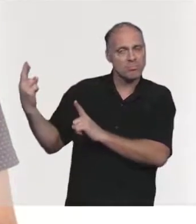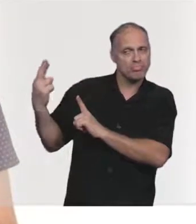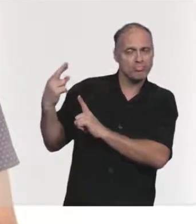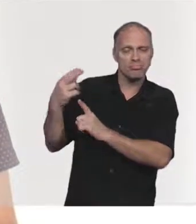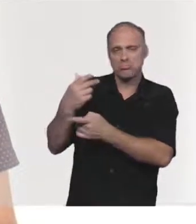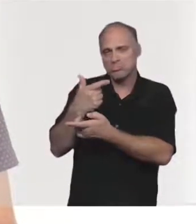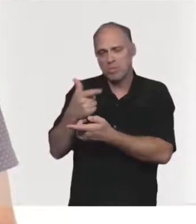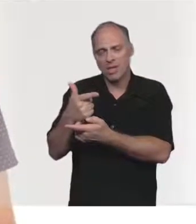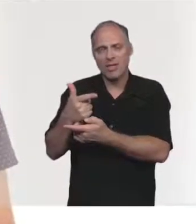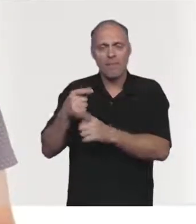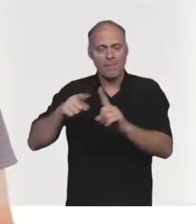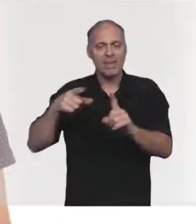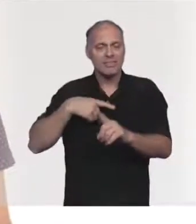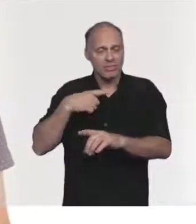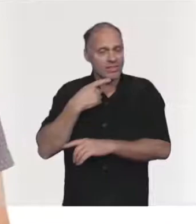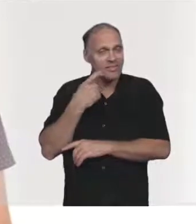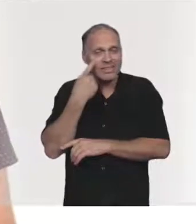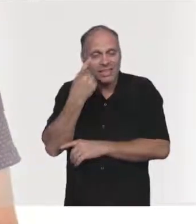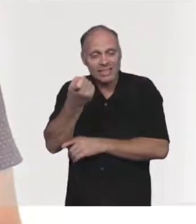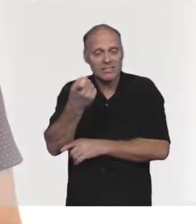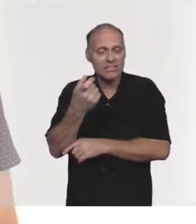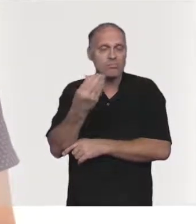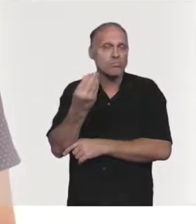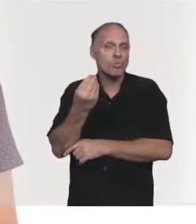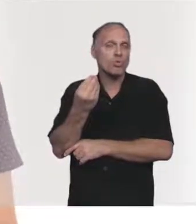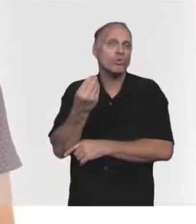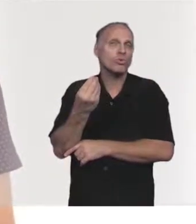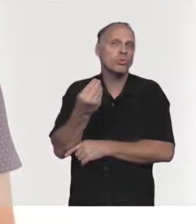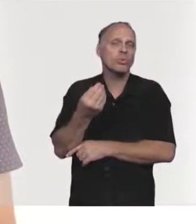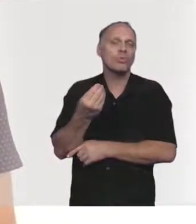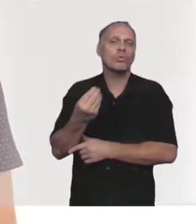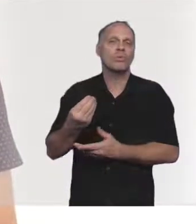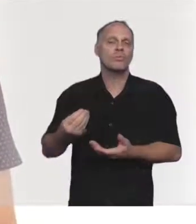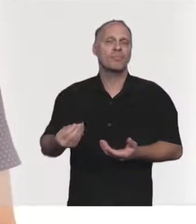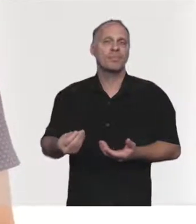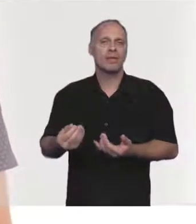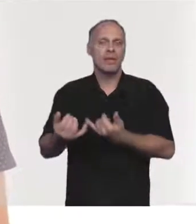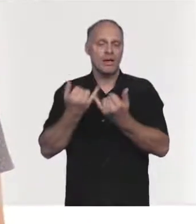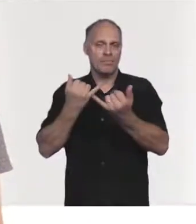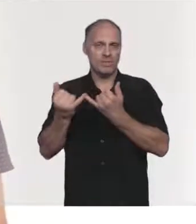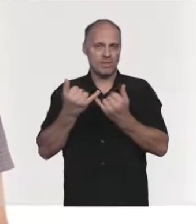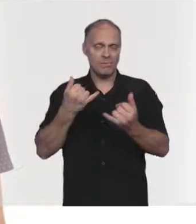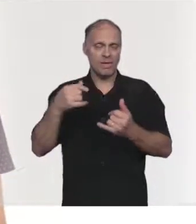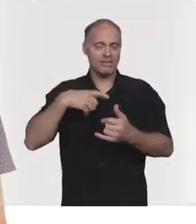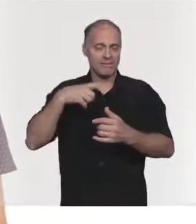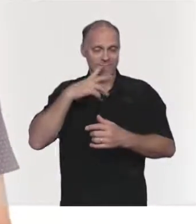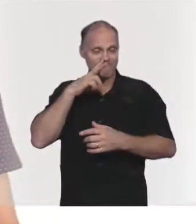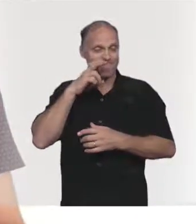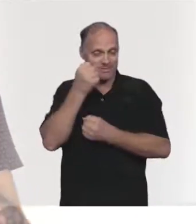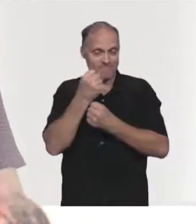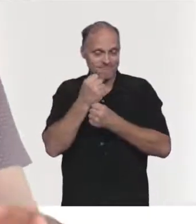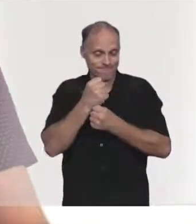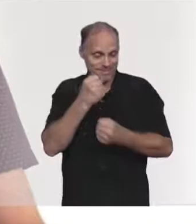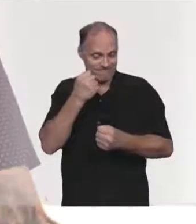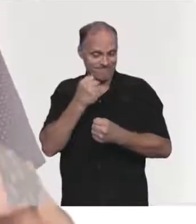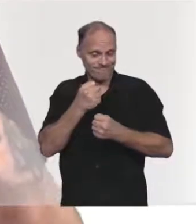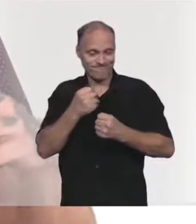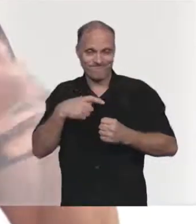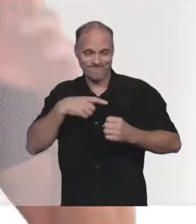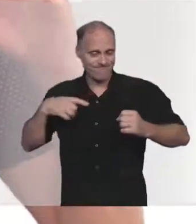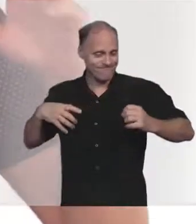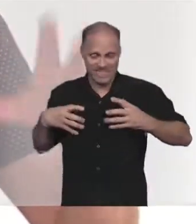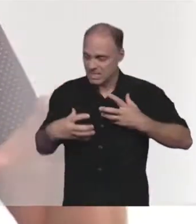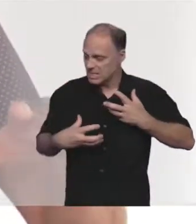Mas me interessa muito, né, essa tensão que existia